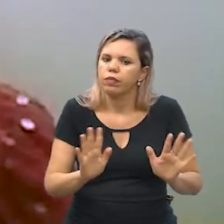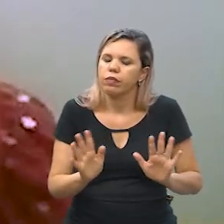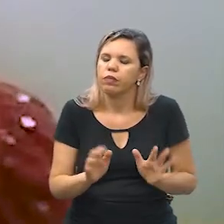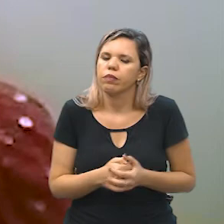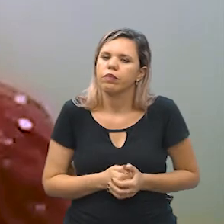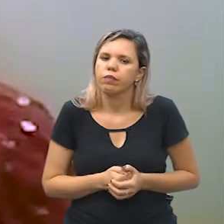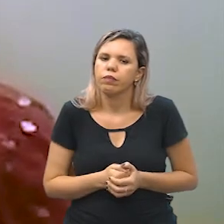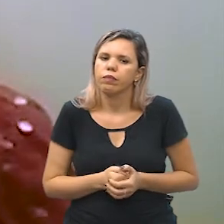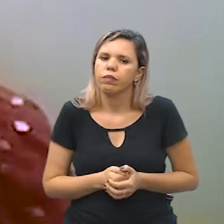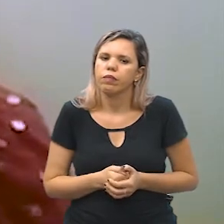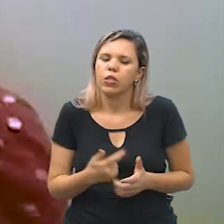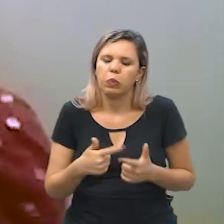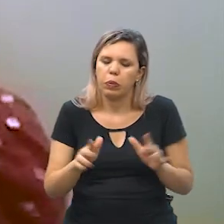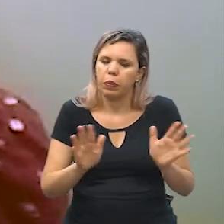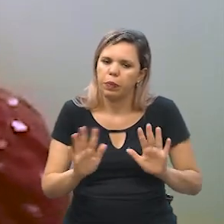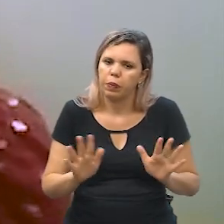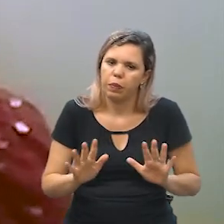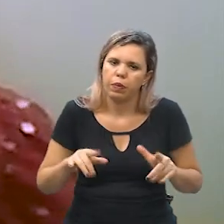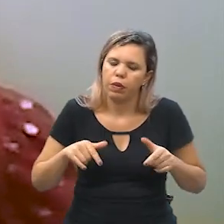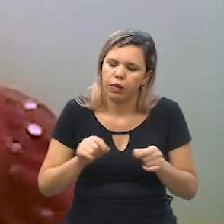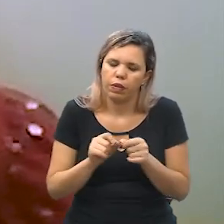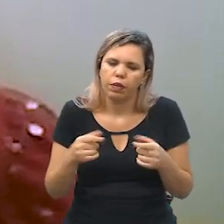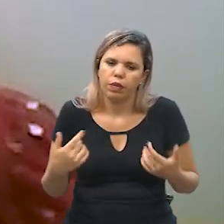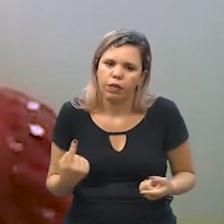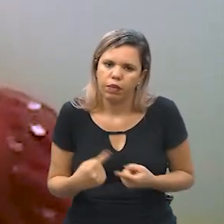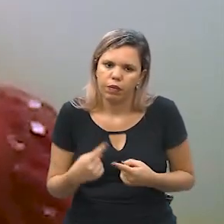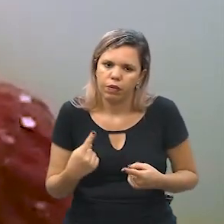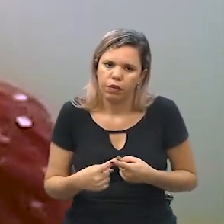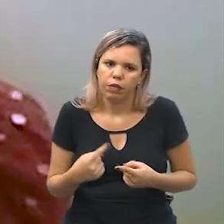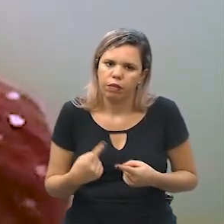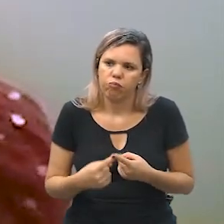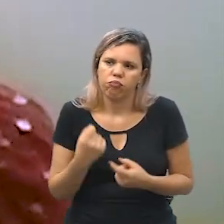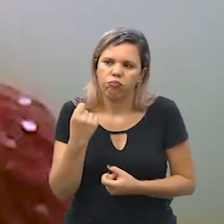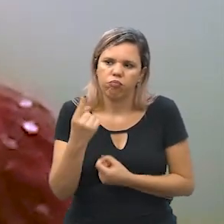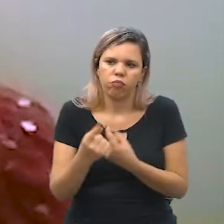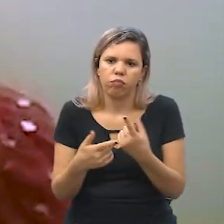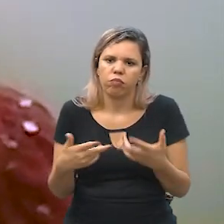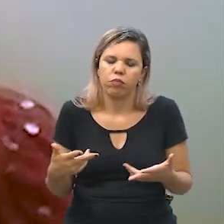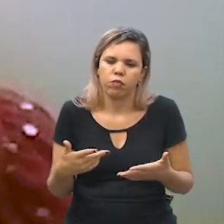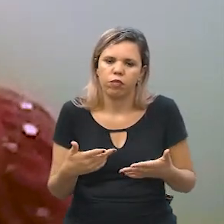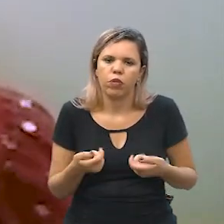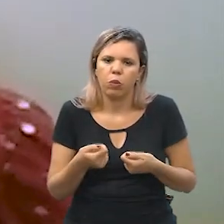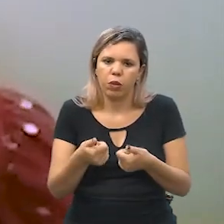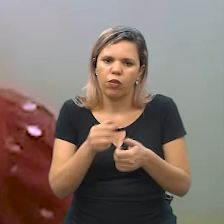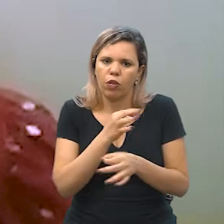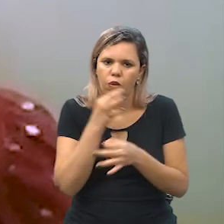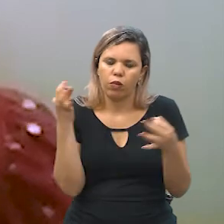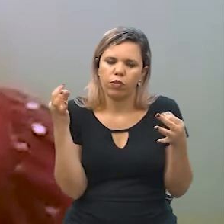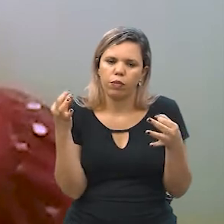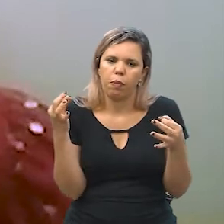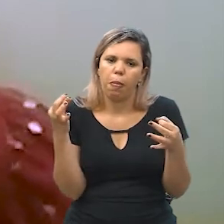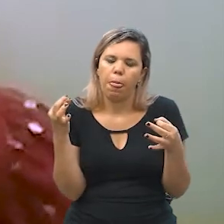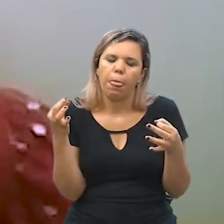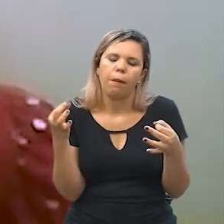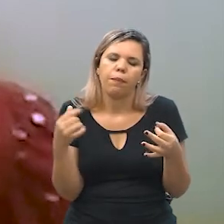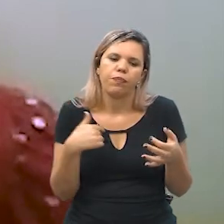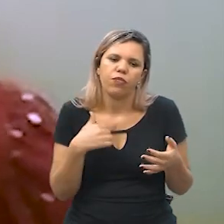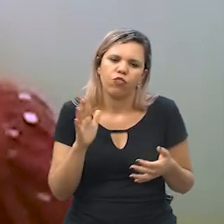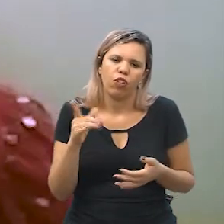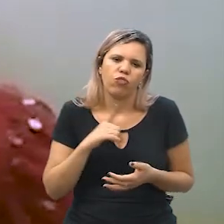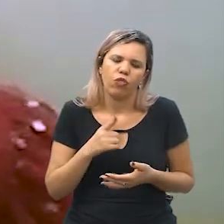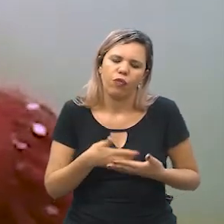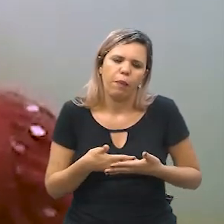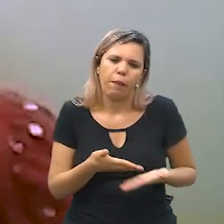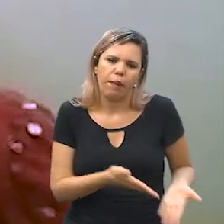efeito colateral, uma reação, porque elas são raríssimas e os benefícios são gigantes. Ah, mas eu já tive o